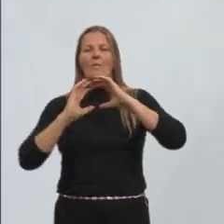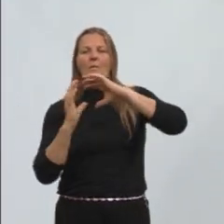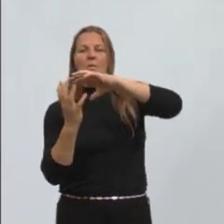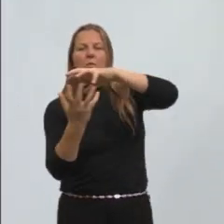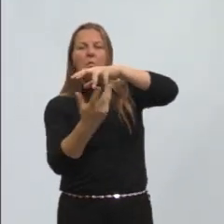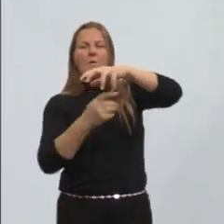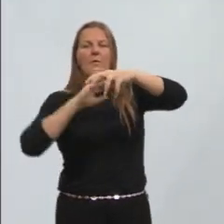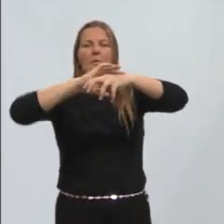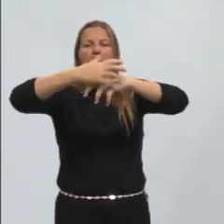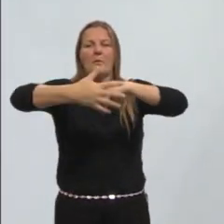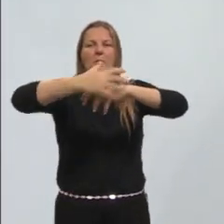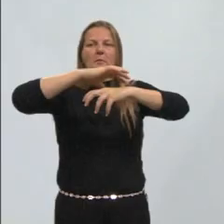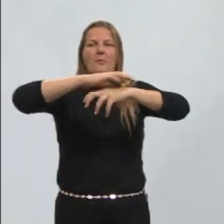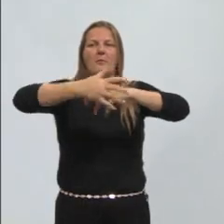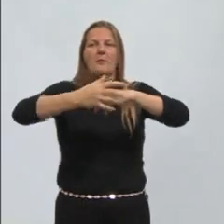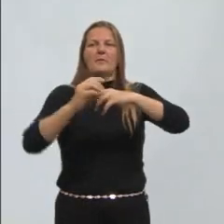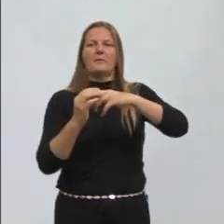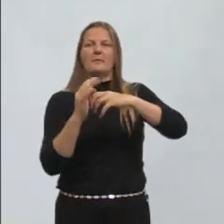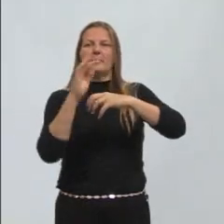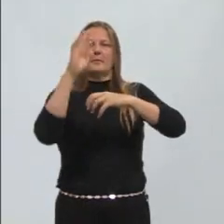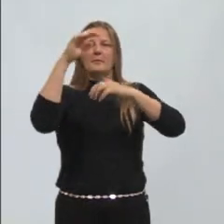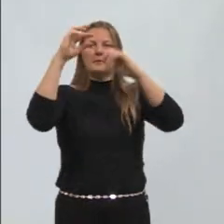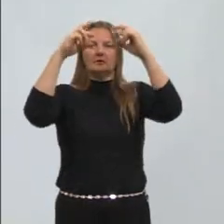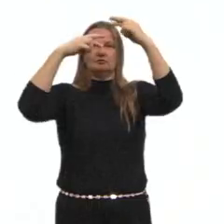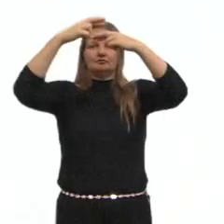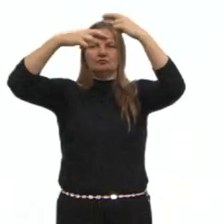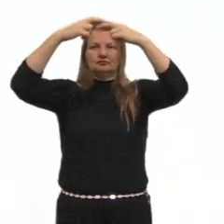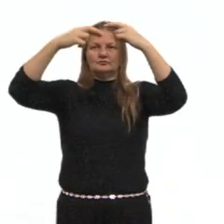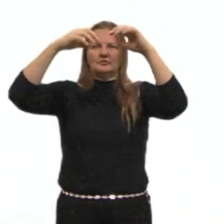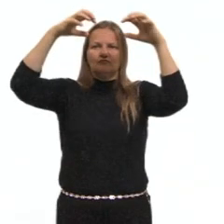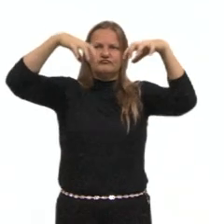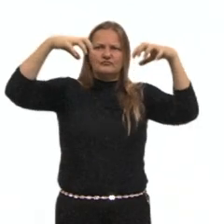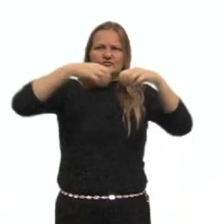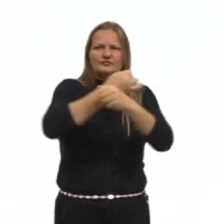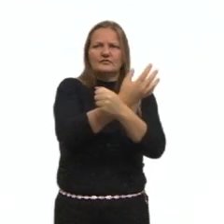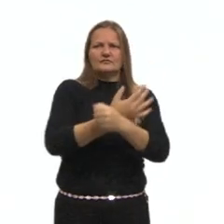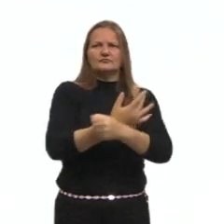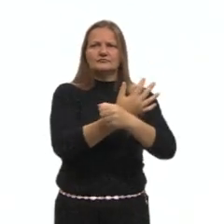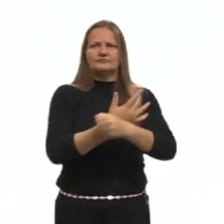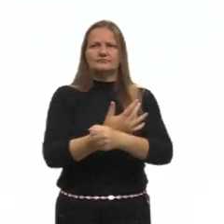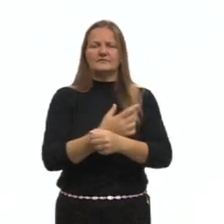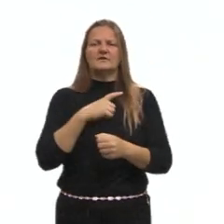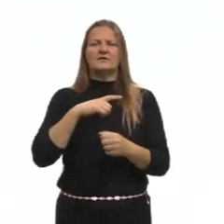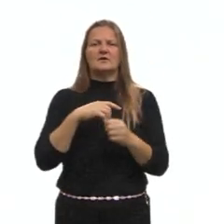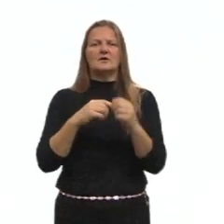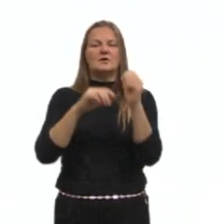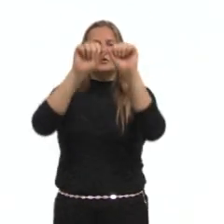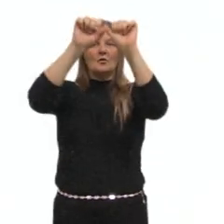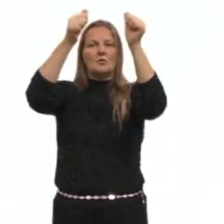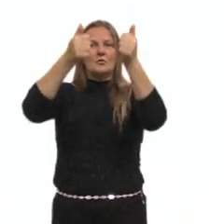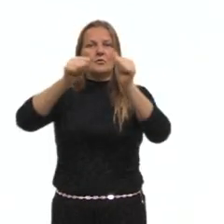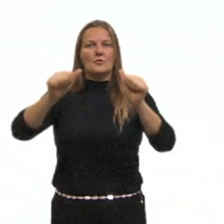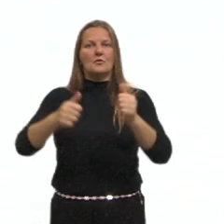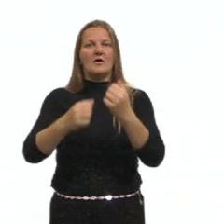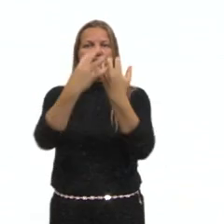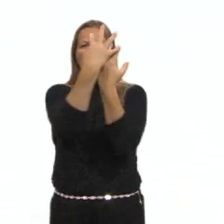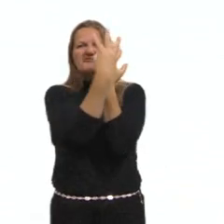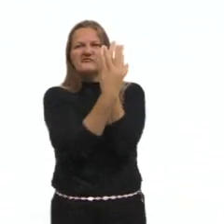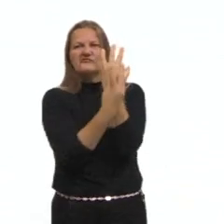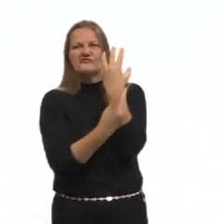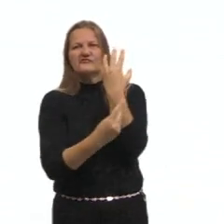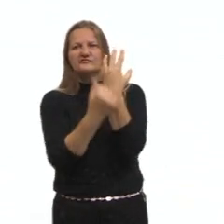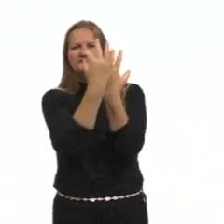grandes consequências desde nos nossos monumentos históricos né nas estátuas esses status essas fontes de Praça que vão